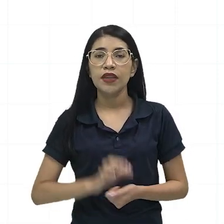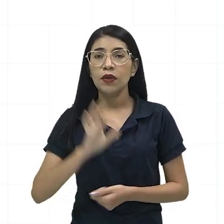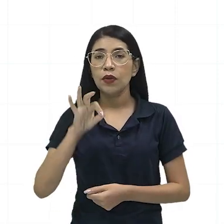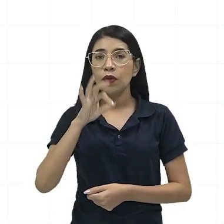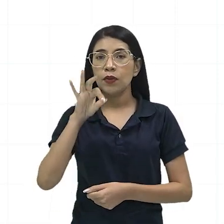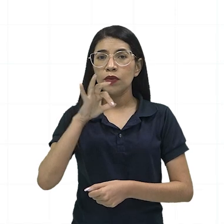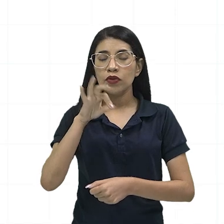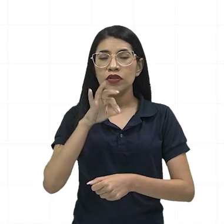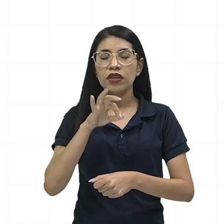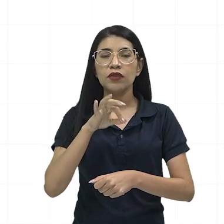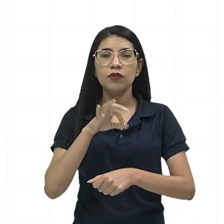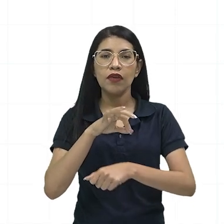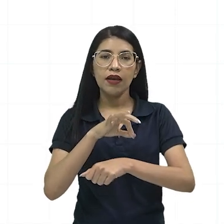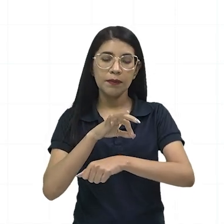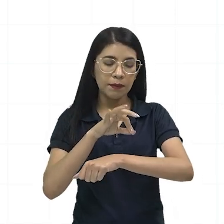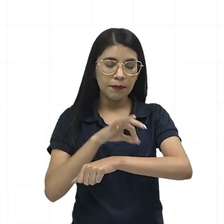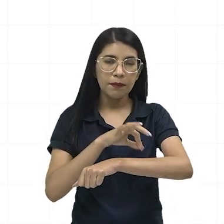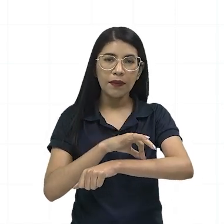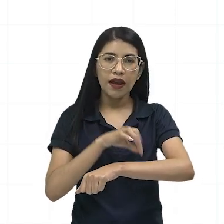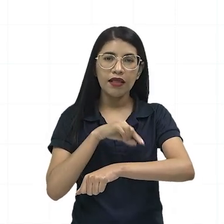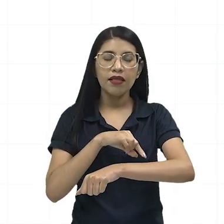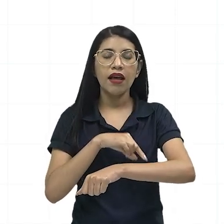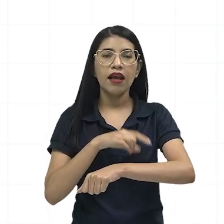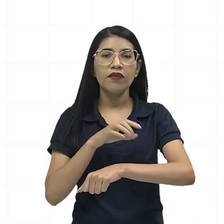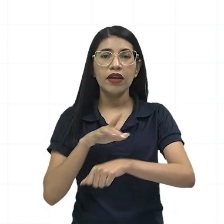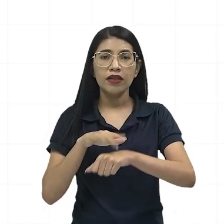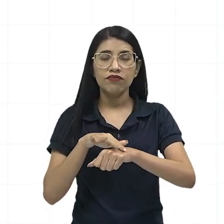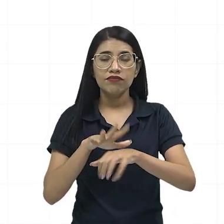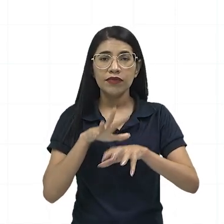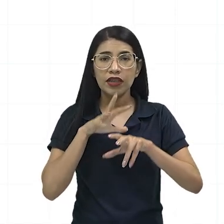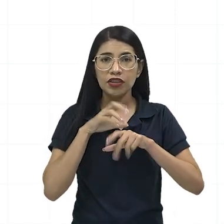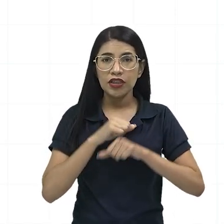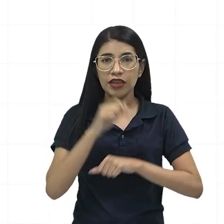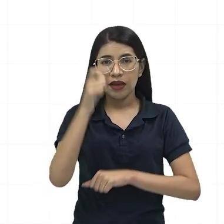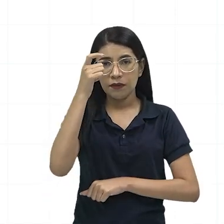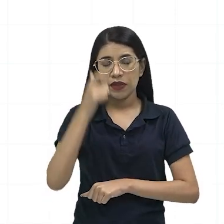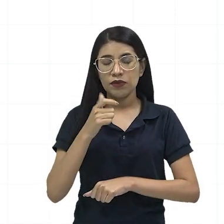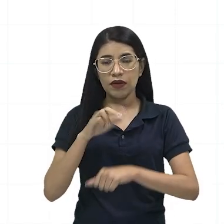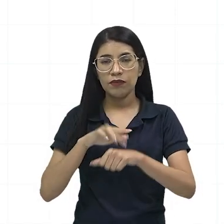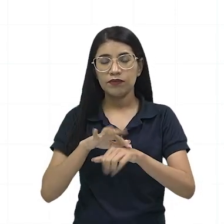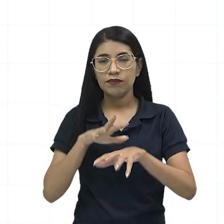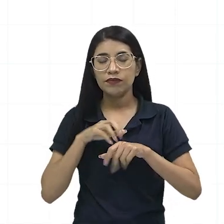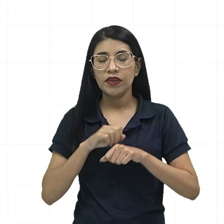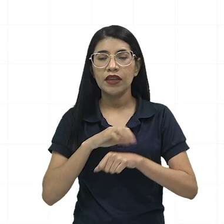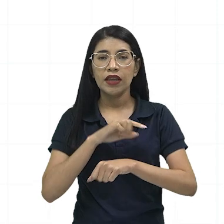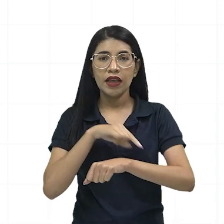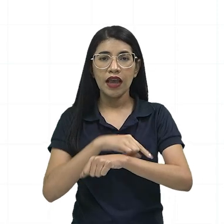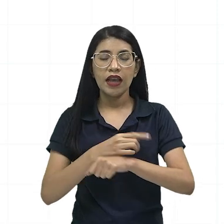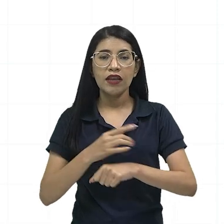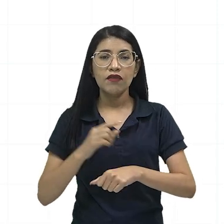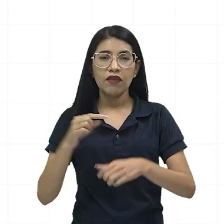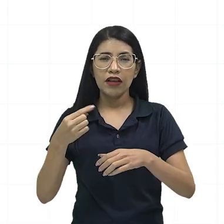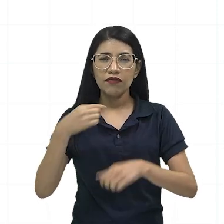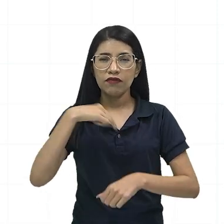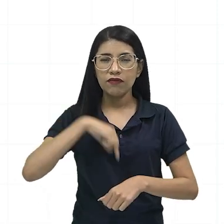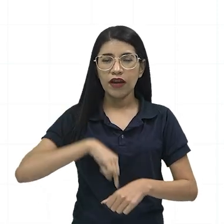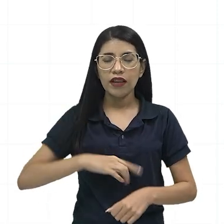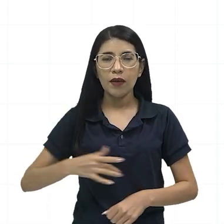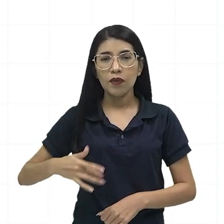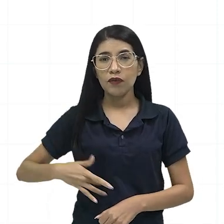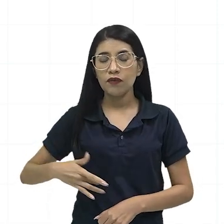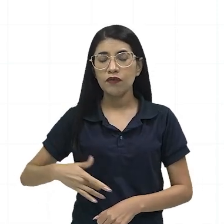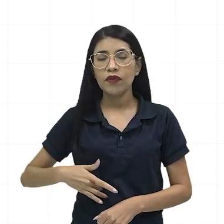vai infectar a pessoa, ele vai colocar o protozoário dentro da pessoa. Esse protozoário, ele vai para o fígado. Depois que